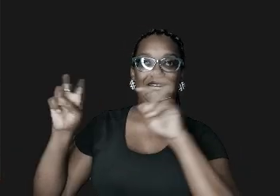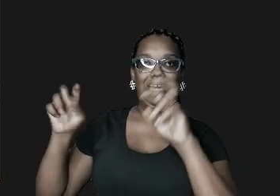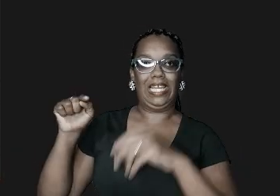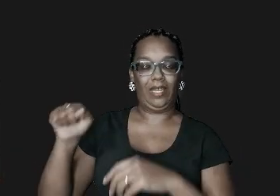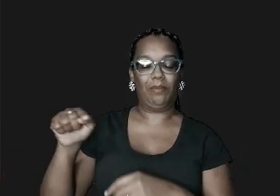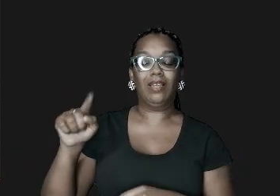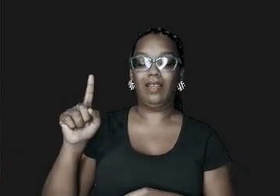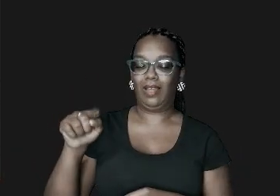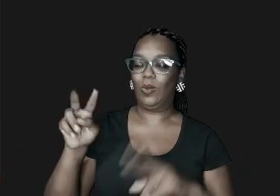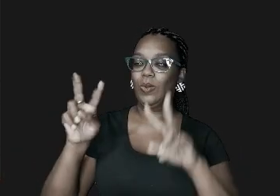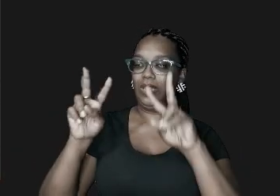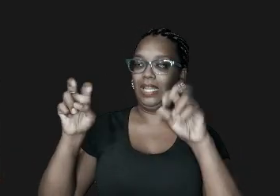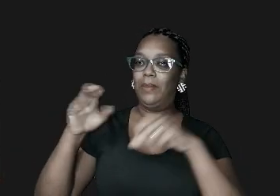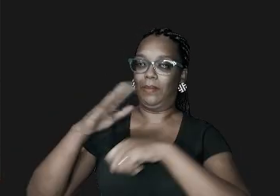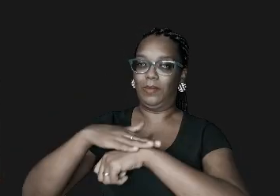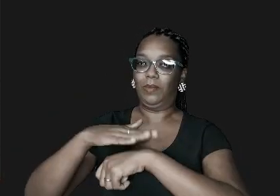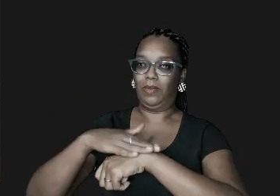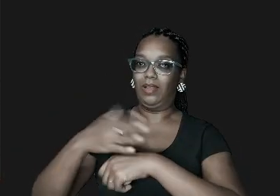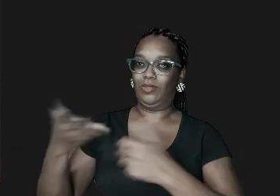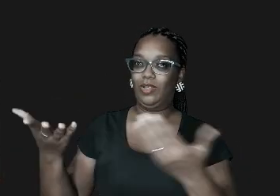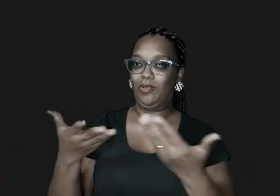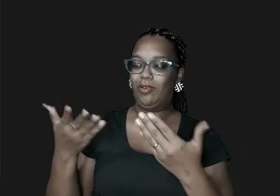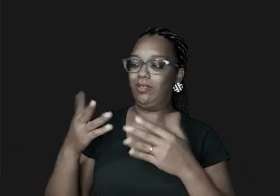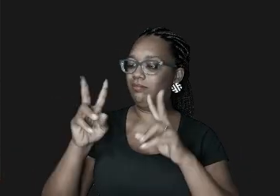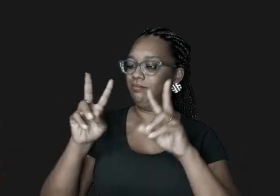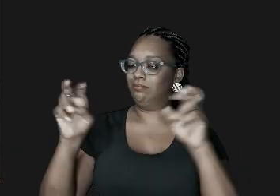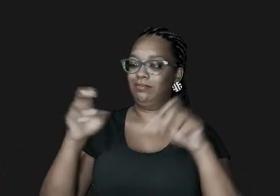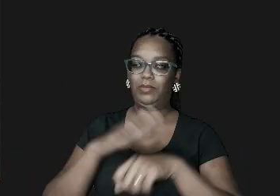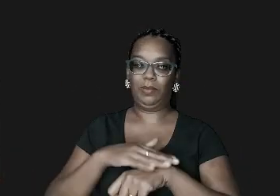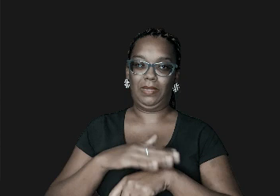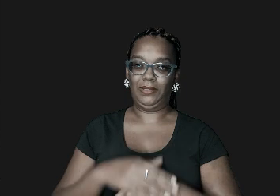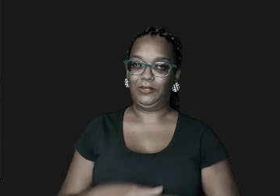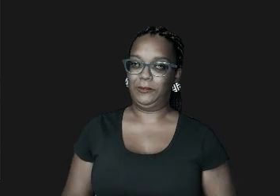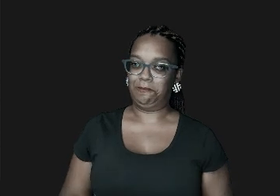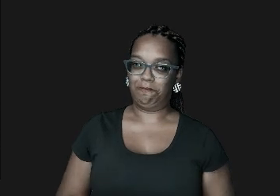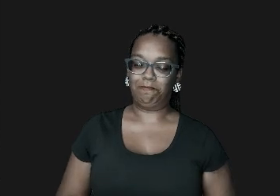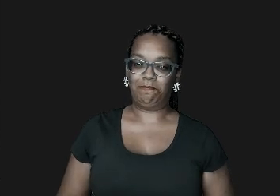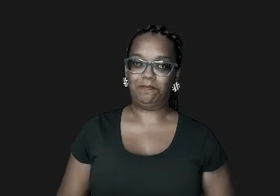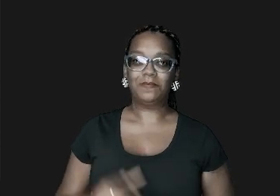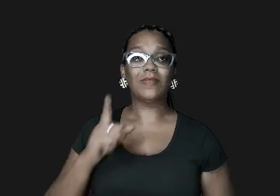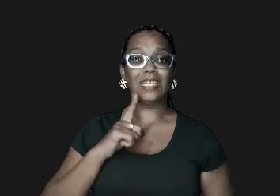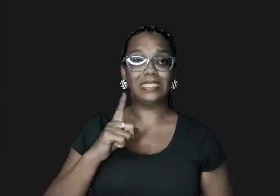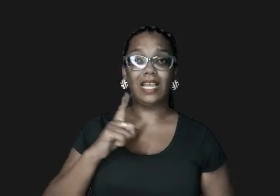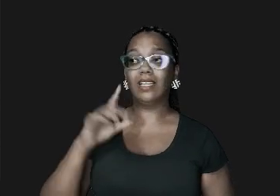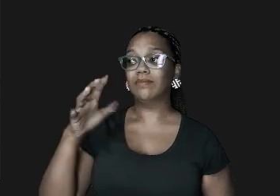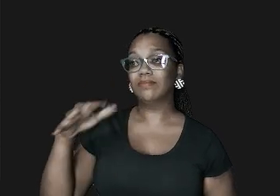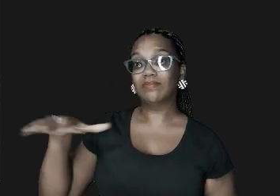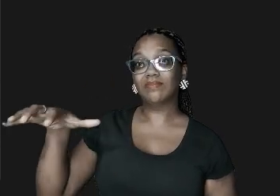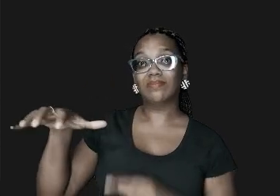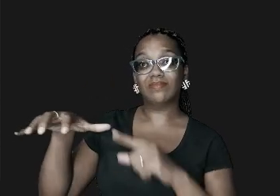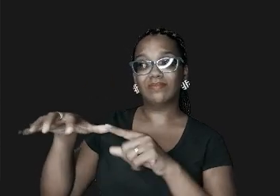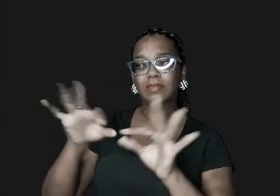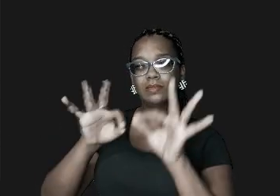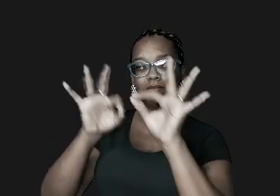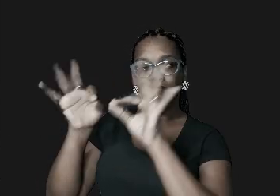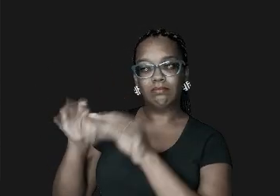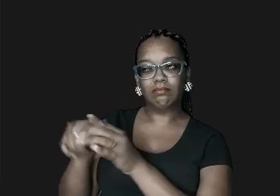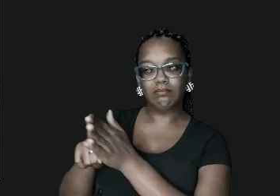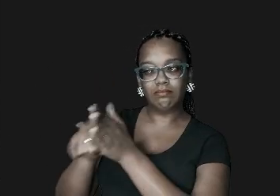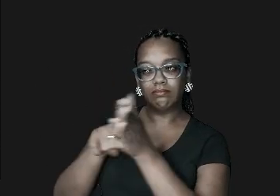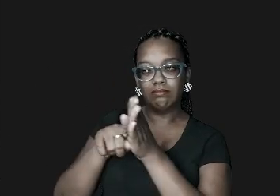desafios esse tema é um tema do momento é um tema do momento a gente tem